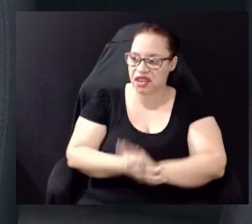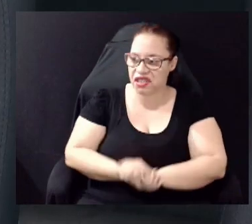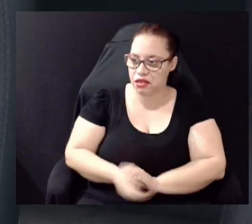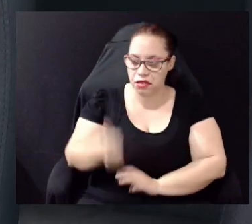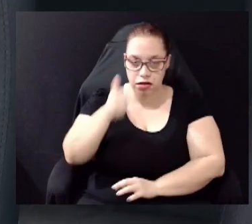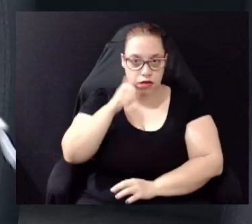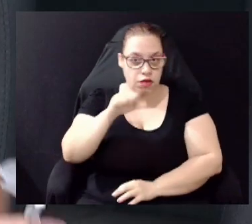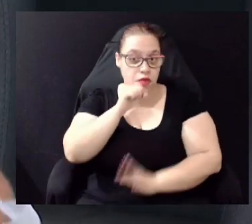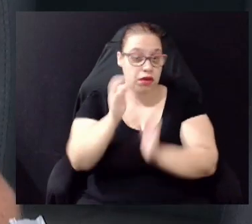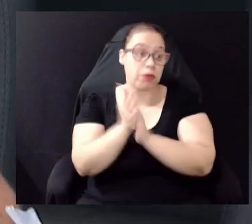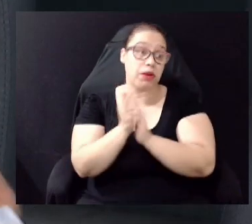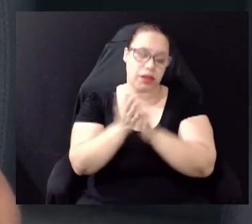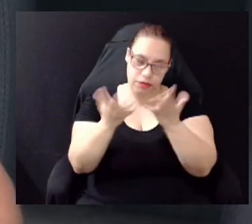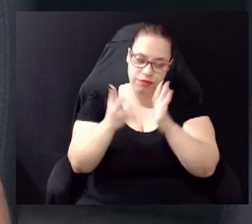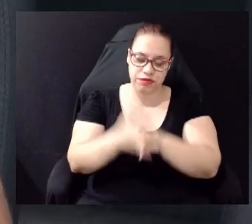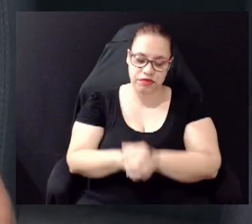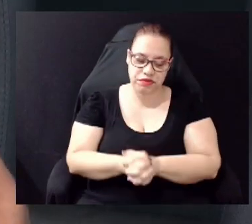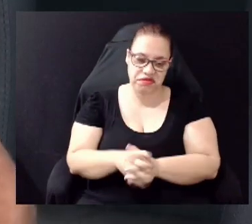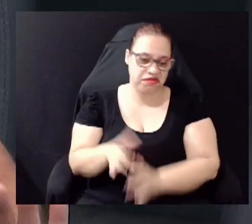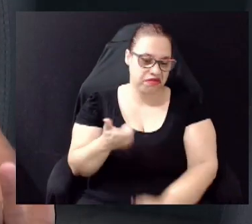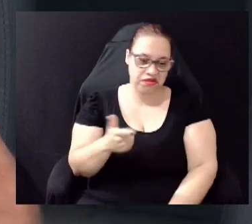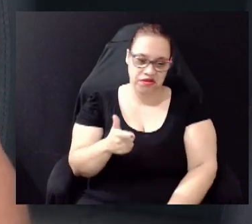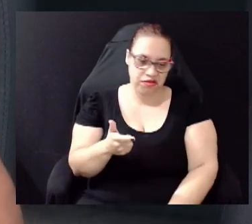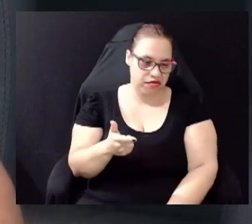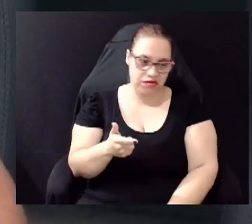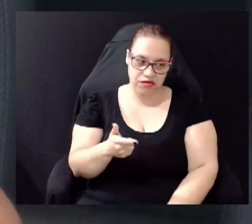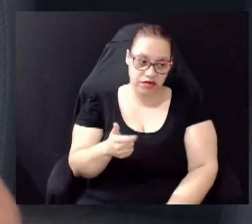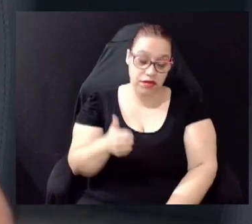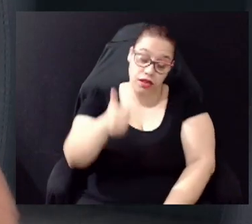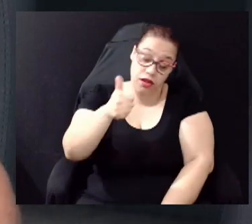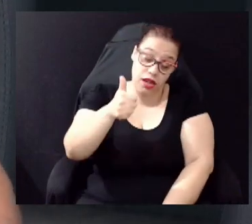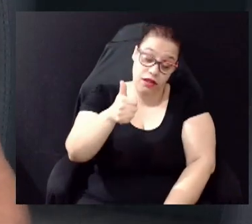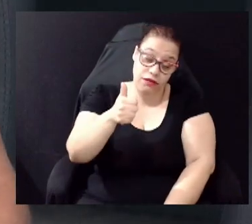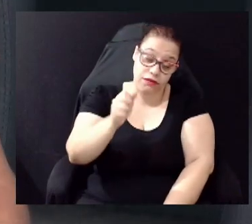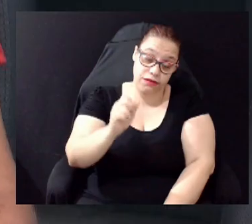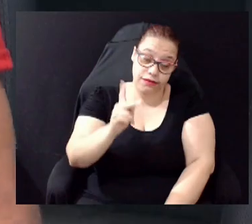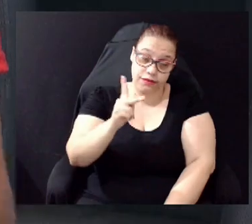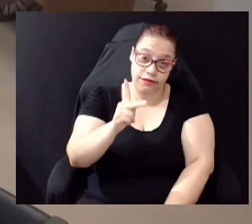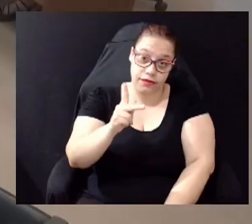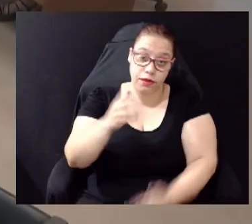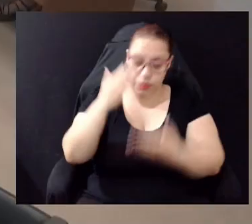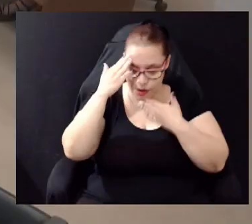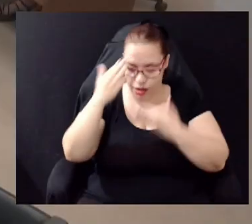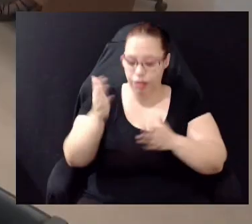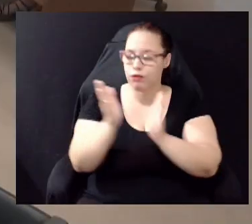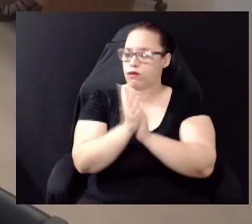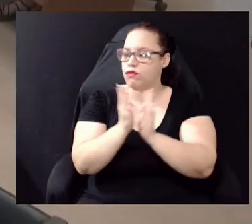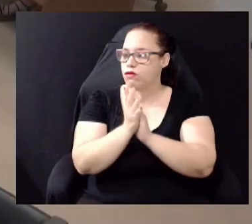parabéns. Se você não for, tá tudo bem também. Muito obrigado.